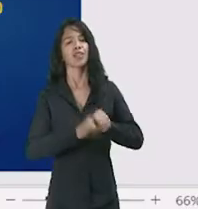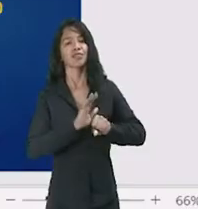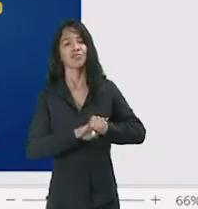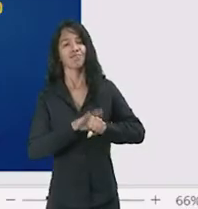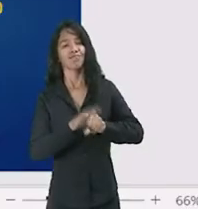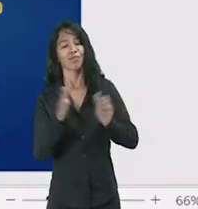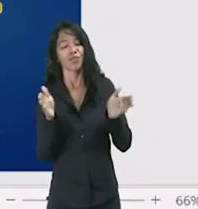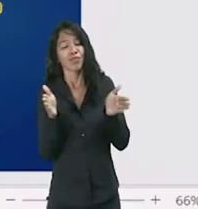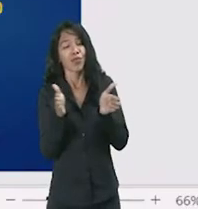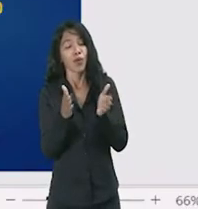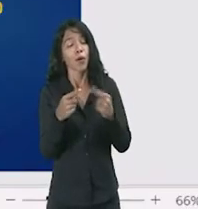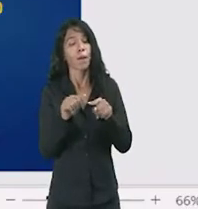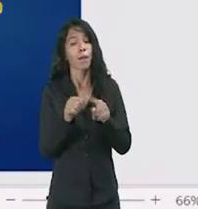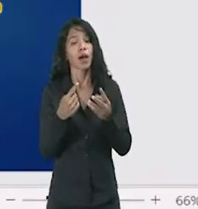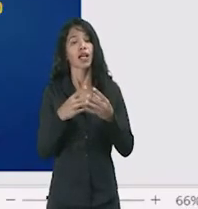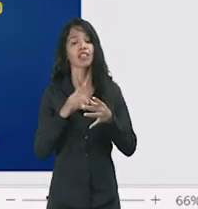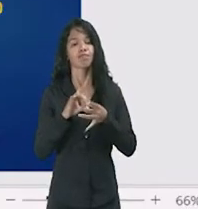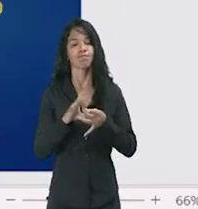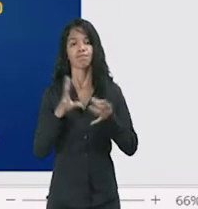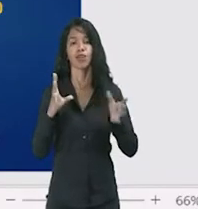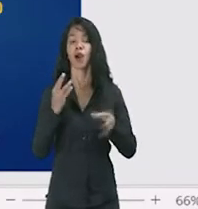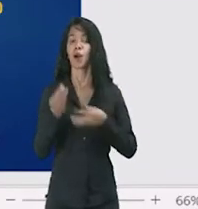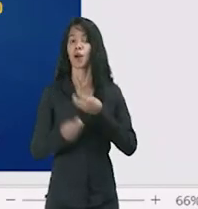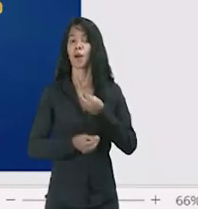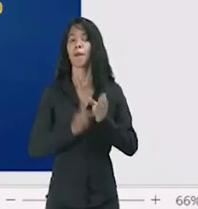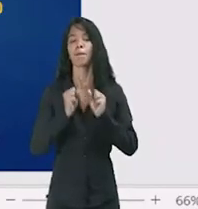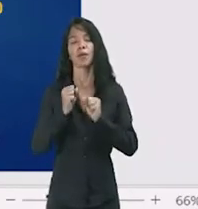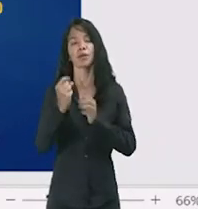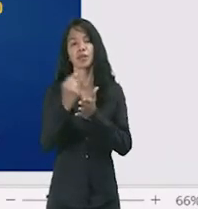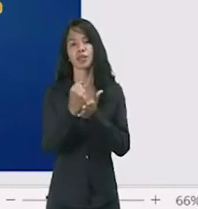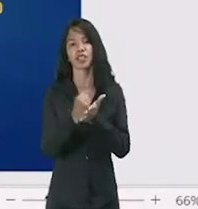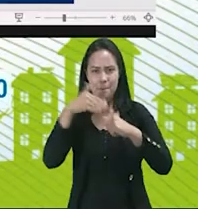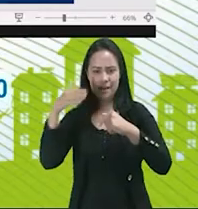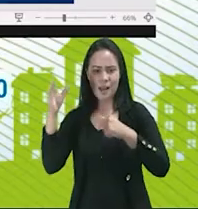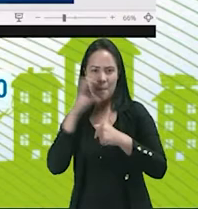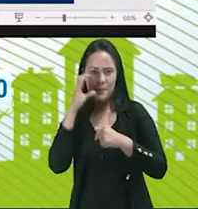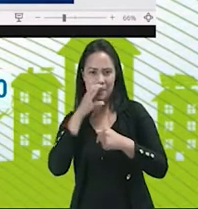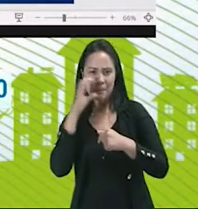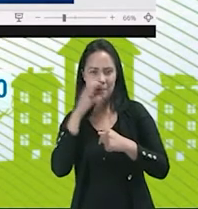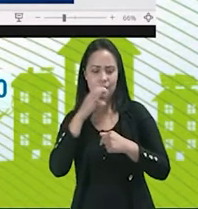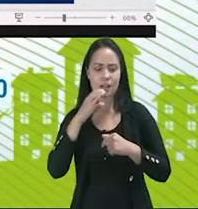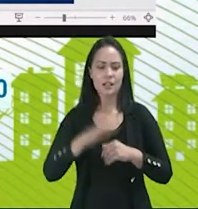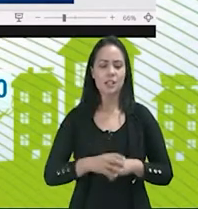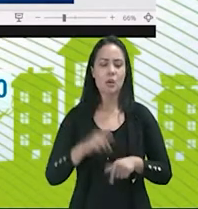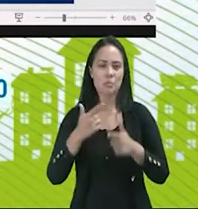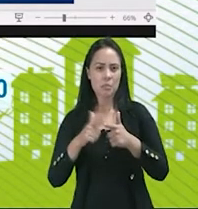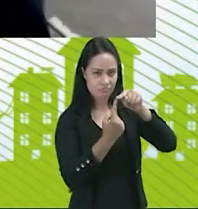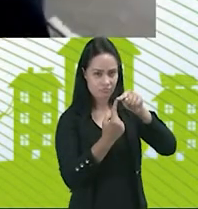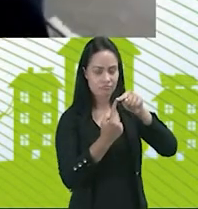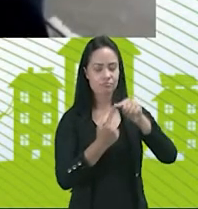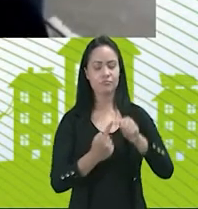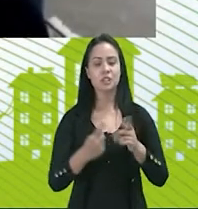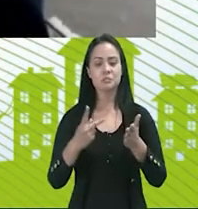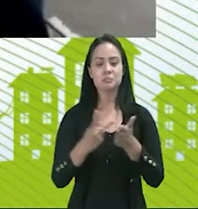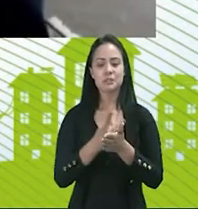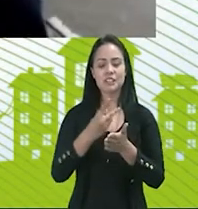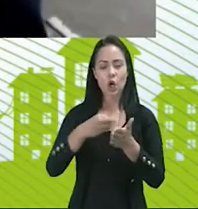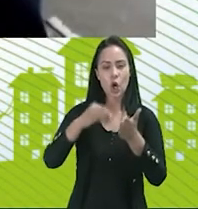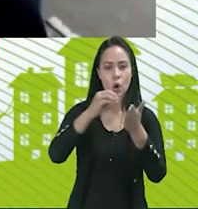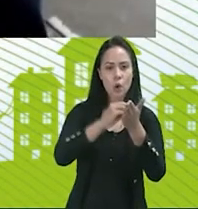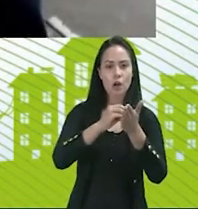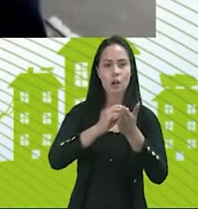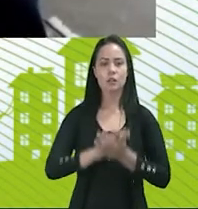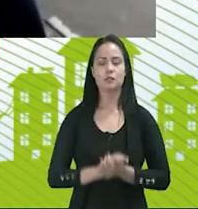todos. O plano indica 17 Objetivos de Desenvolvimento Sustentável, os chamados ODSs. Durante o evento,